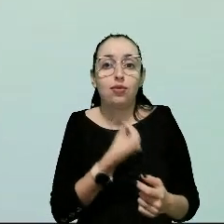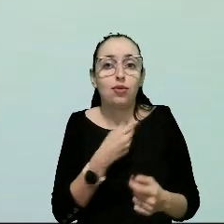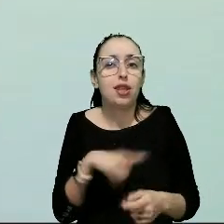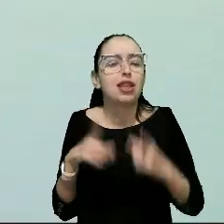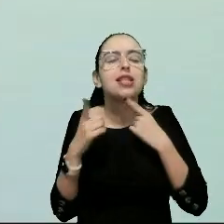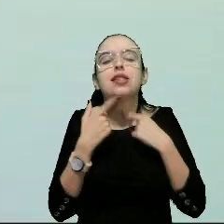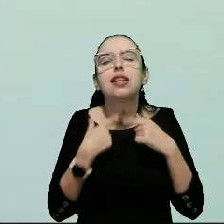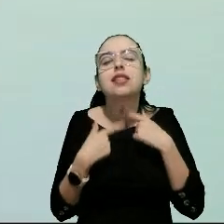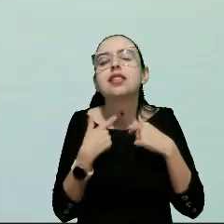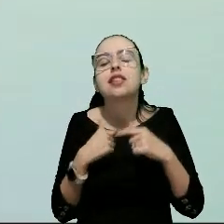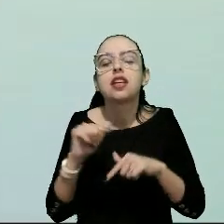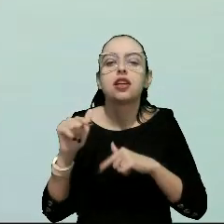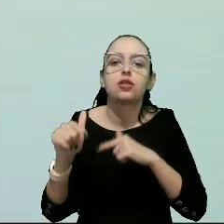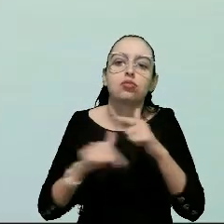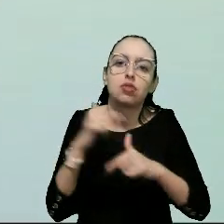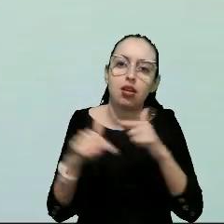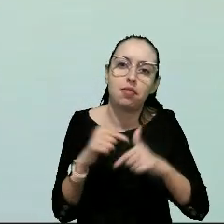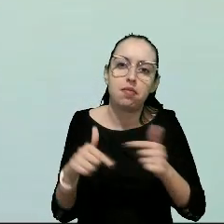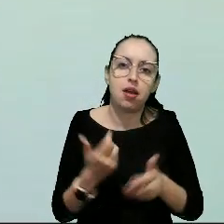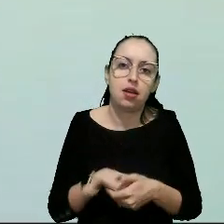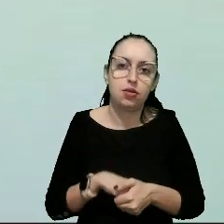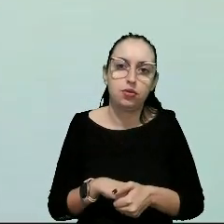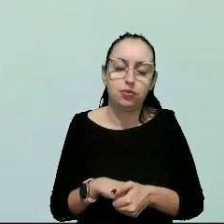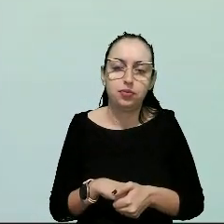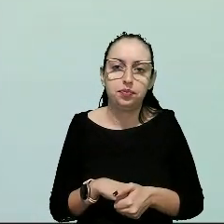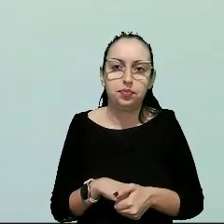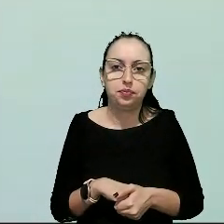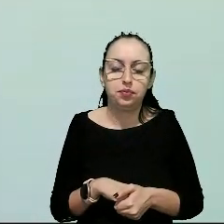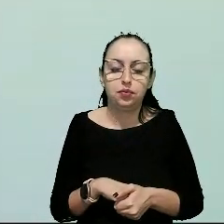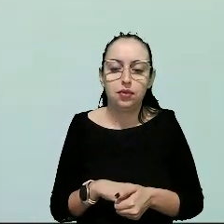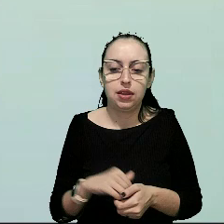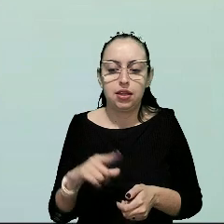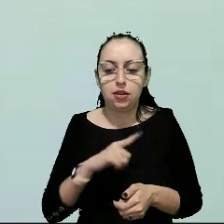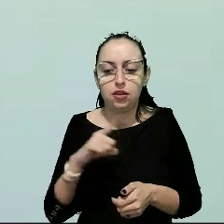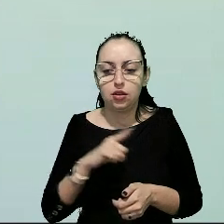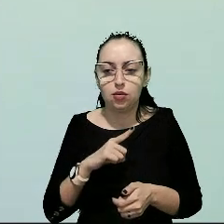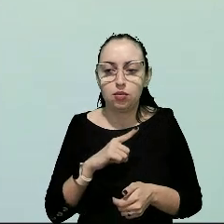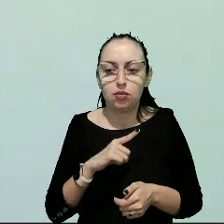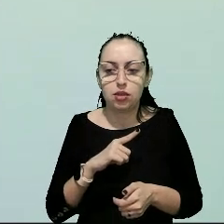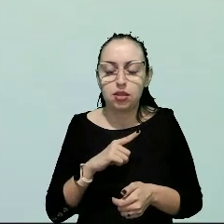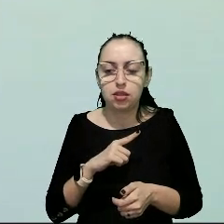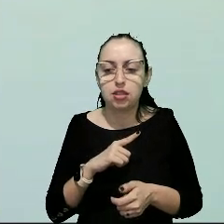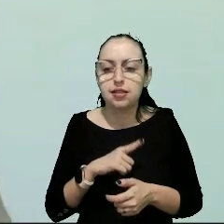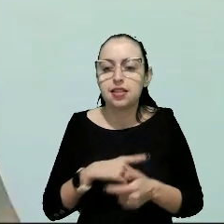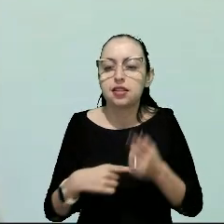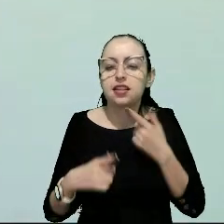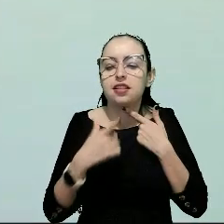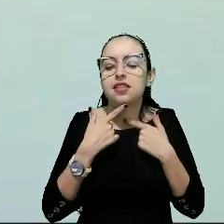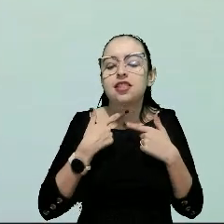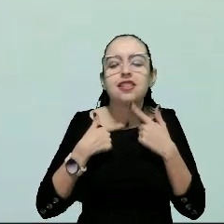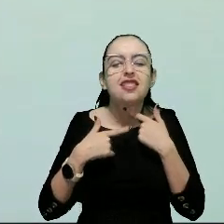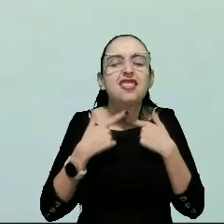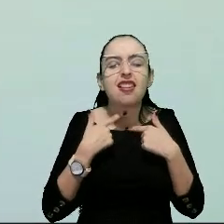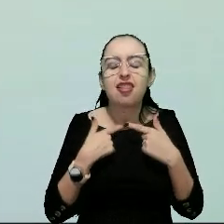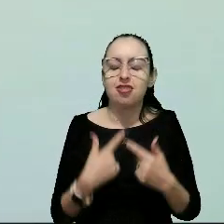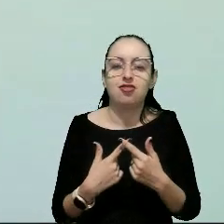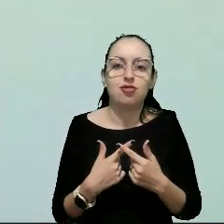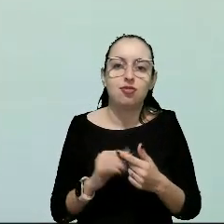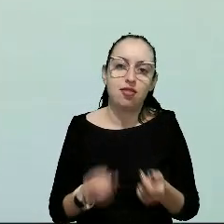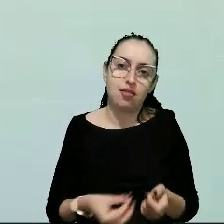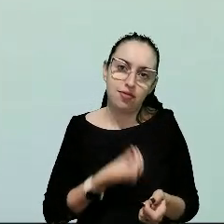minha vida. Eu tenho tesão no meu trabalho. Eu tenho. Isso é o que me dá